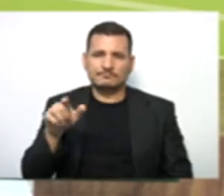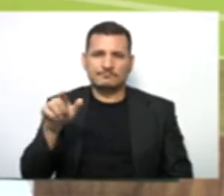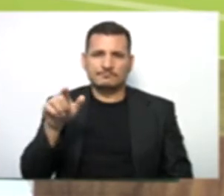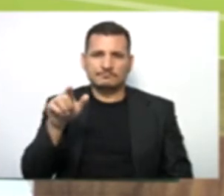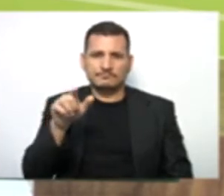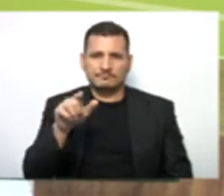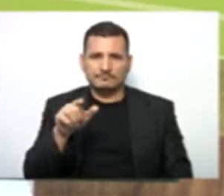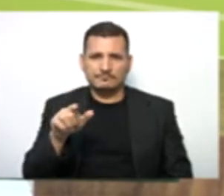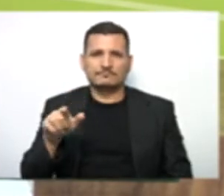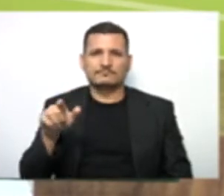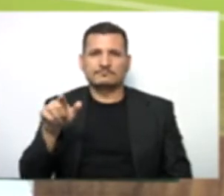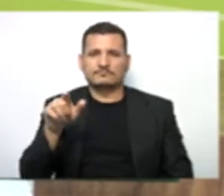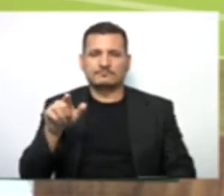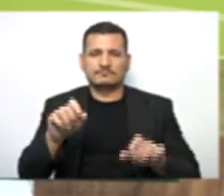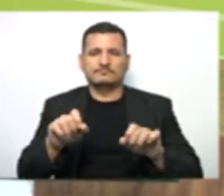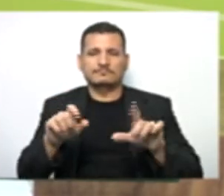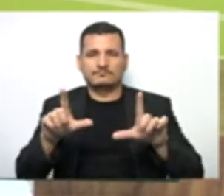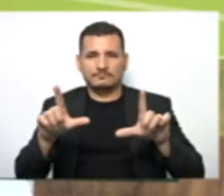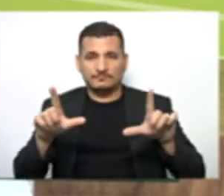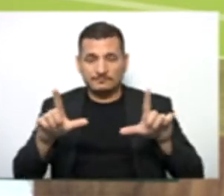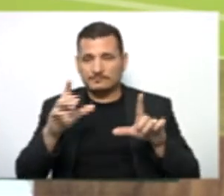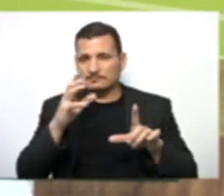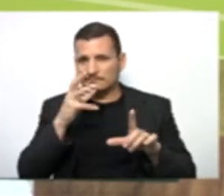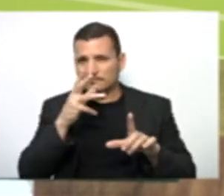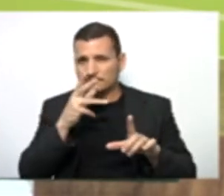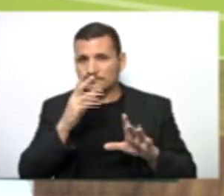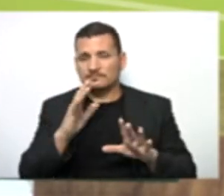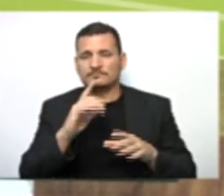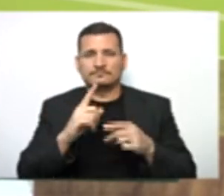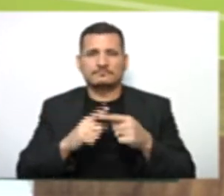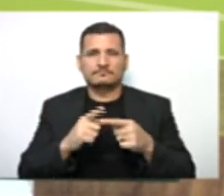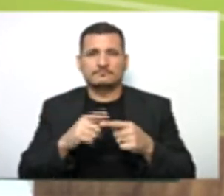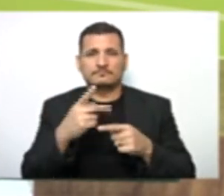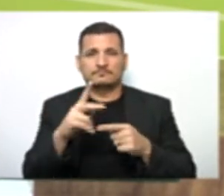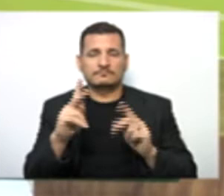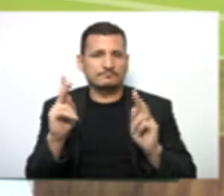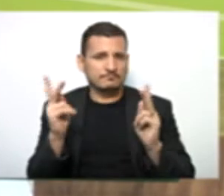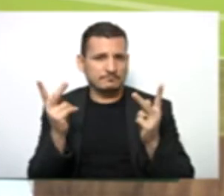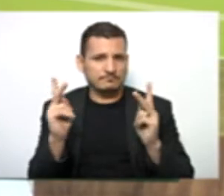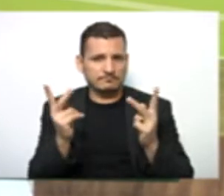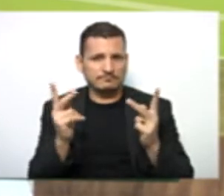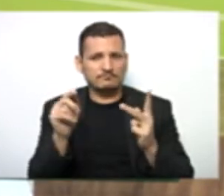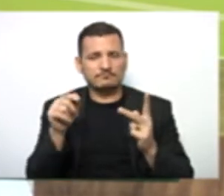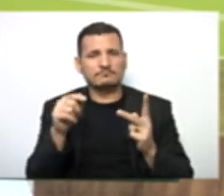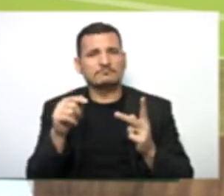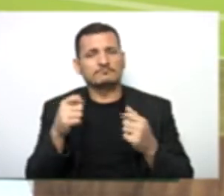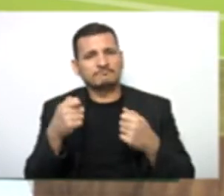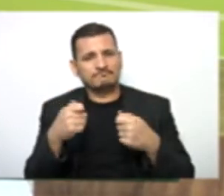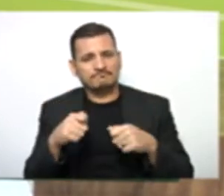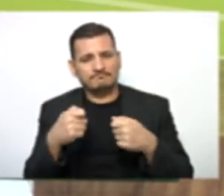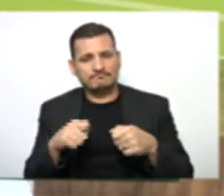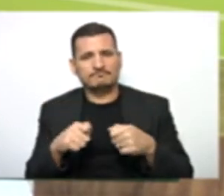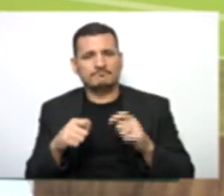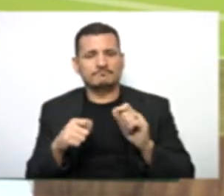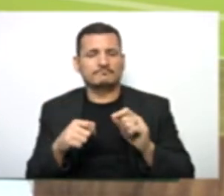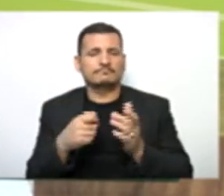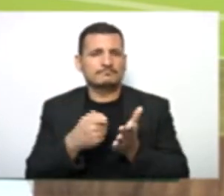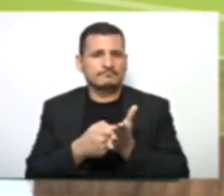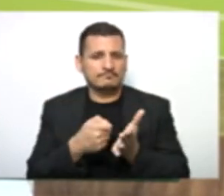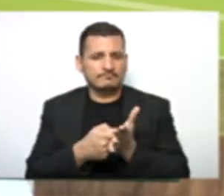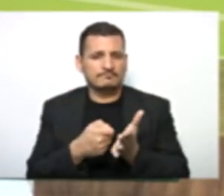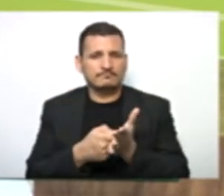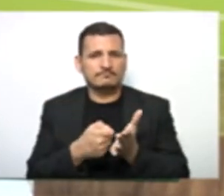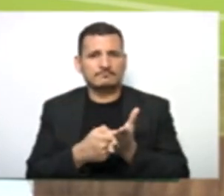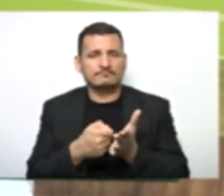desse programa, né? É por quê? Porque o seu hardware, ele não consegue acompanhar, ele está precisando, esse programa está exigindo